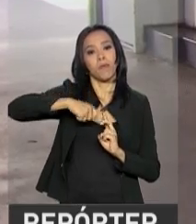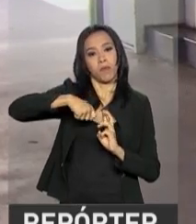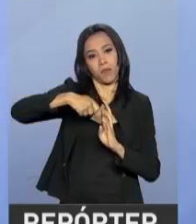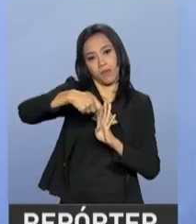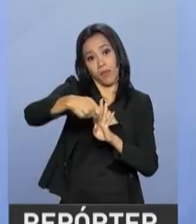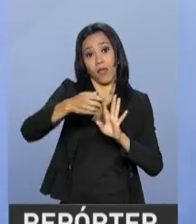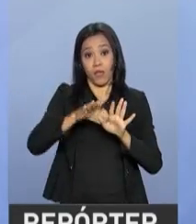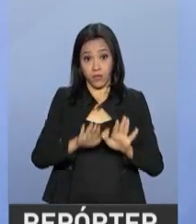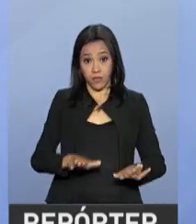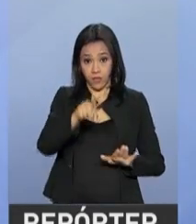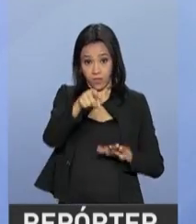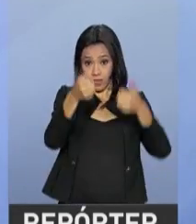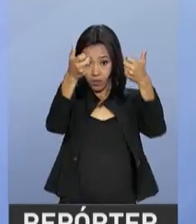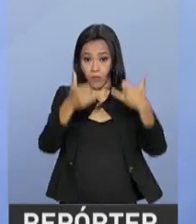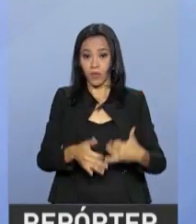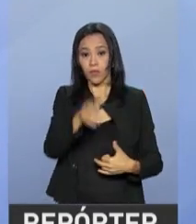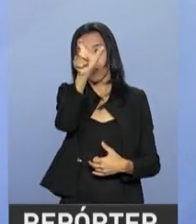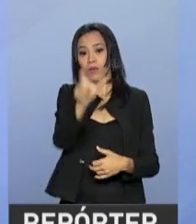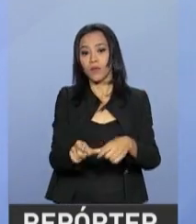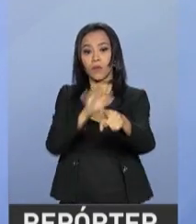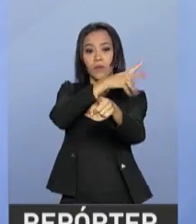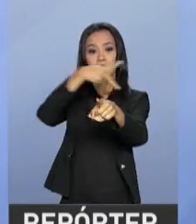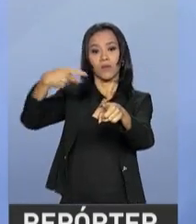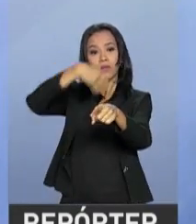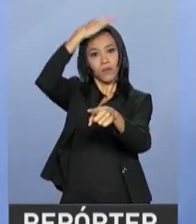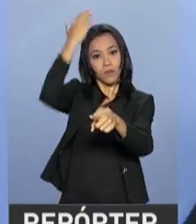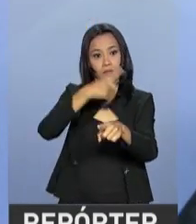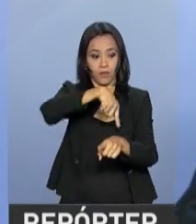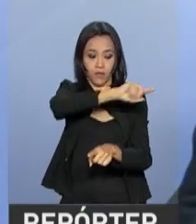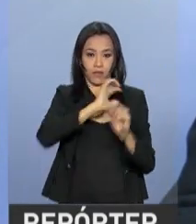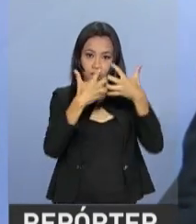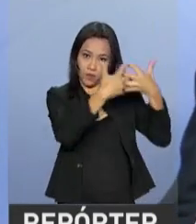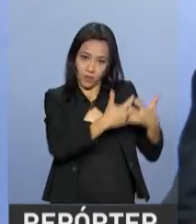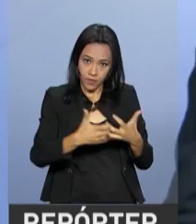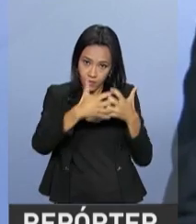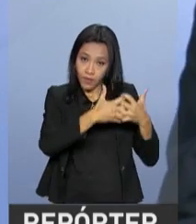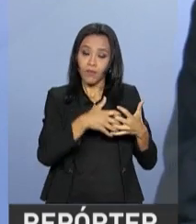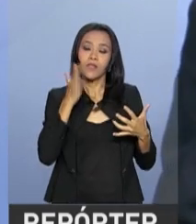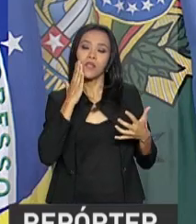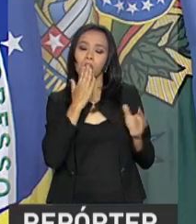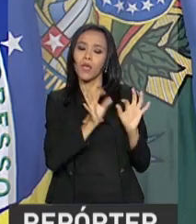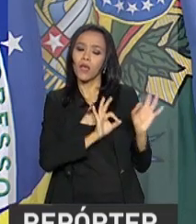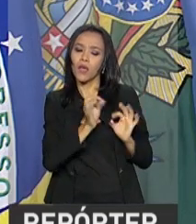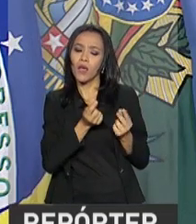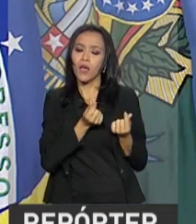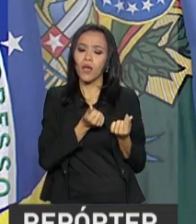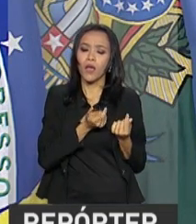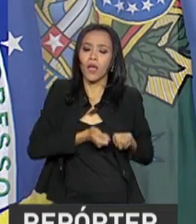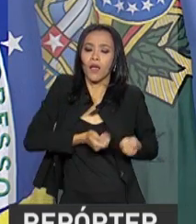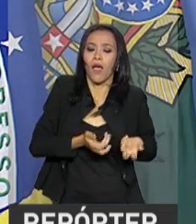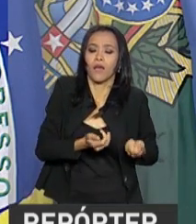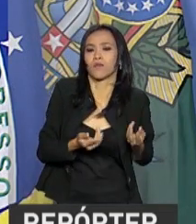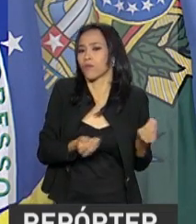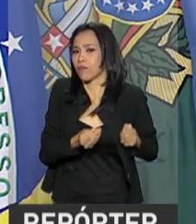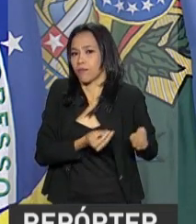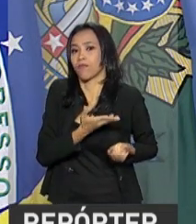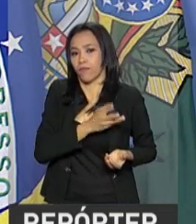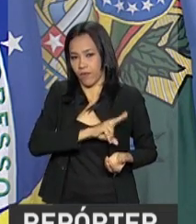assim segundo o presidente Michel Temer os caminhoneiros vão poder prever os seus gastos essa